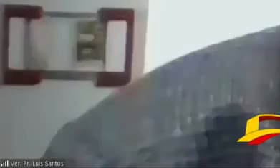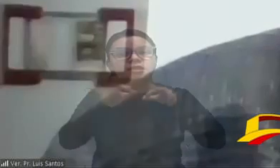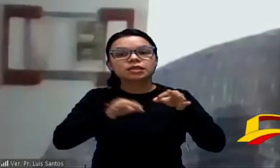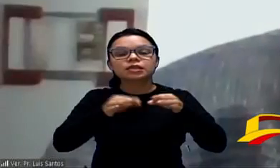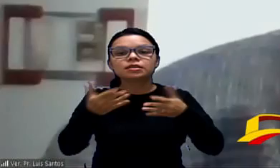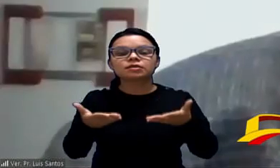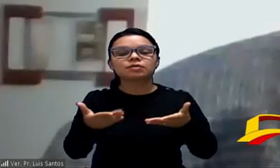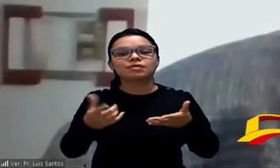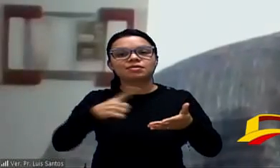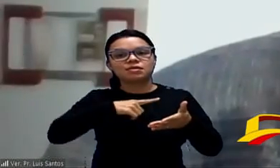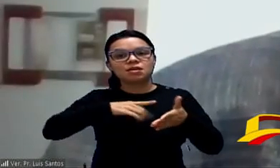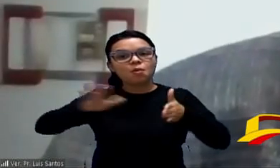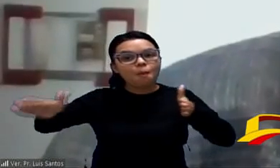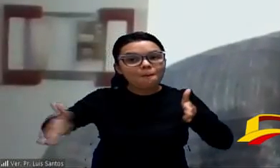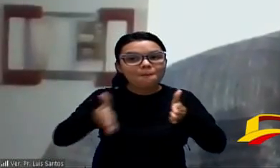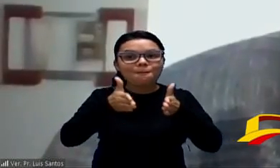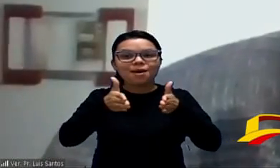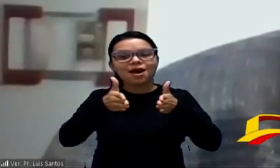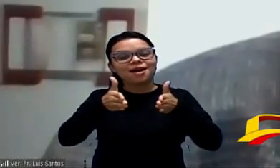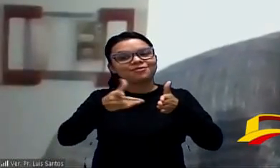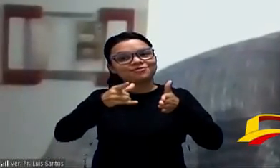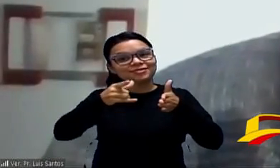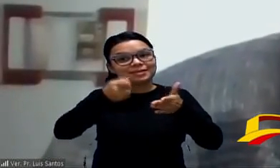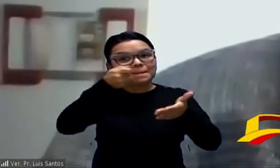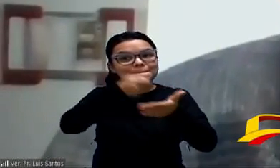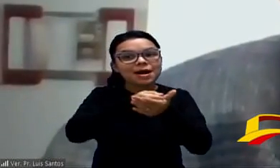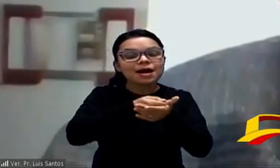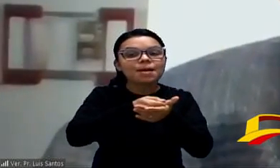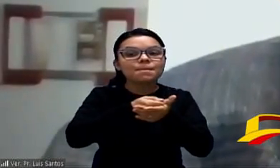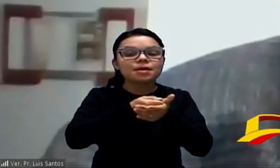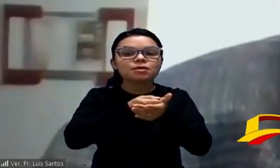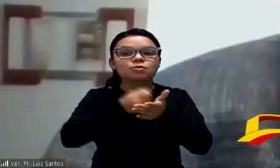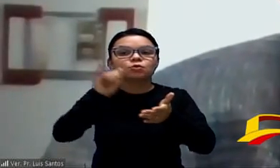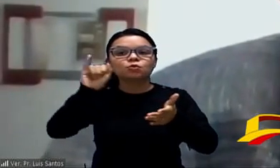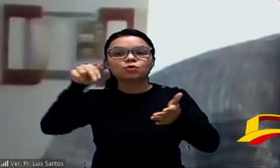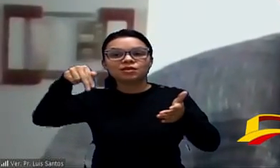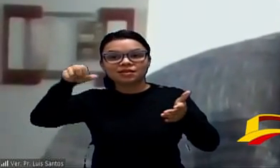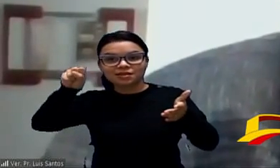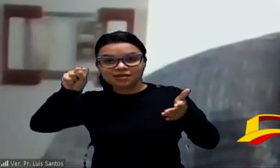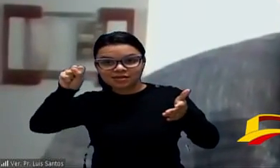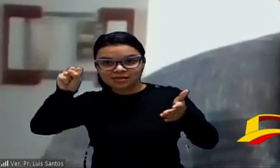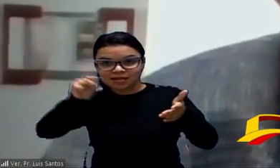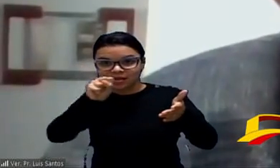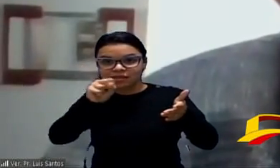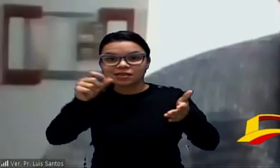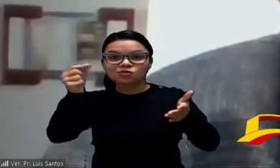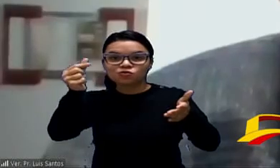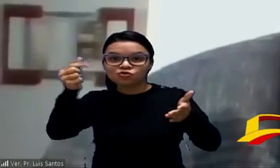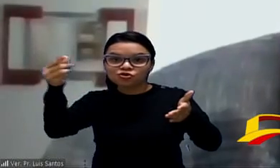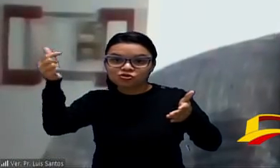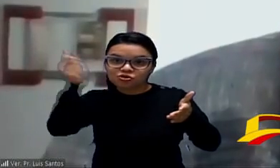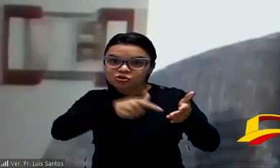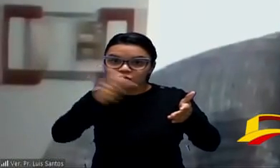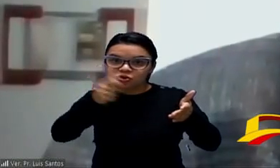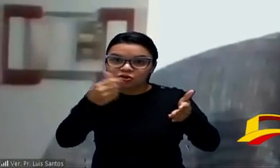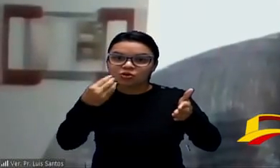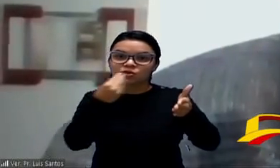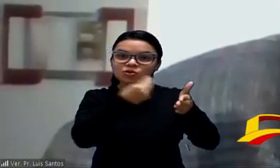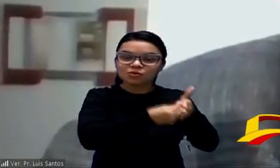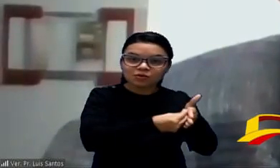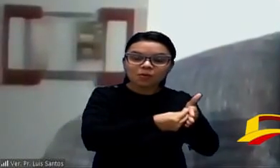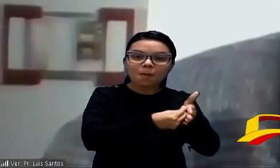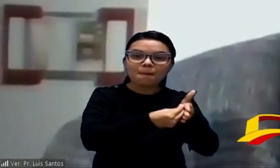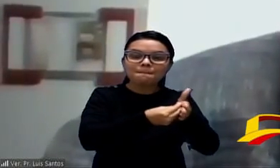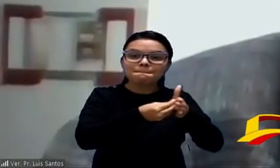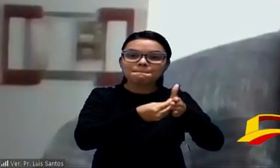Não, tem um prazo de pagamento do benefício. E o banco escalona em cima do